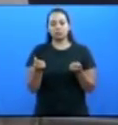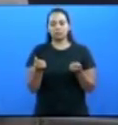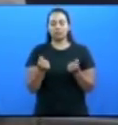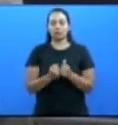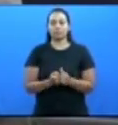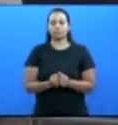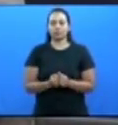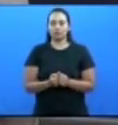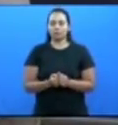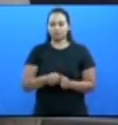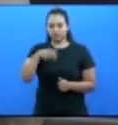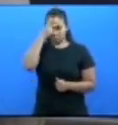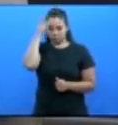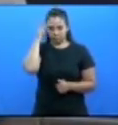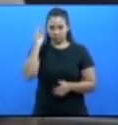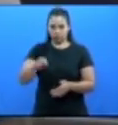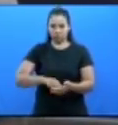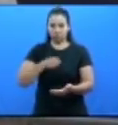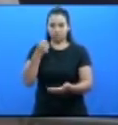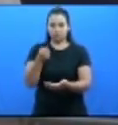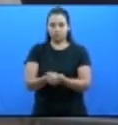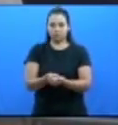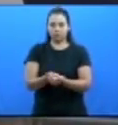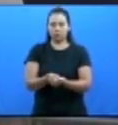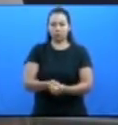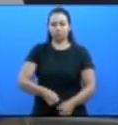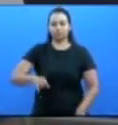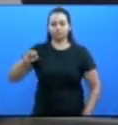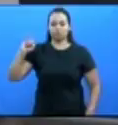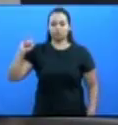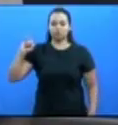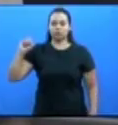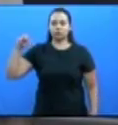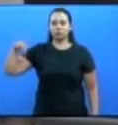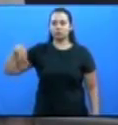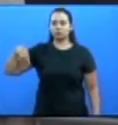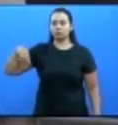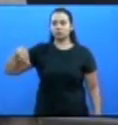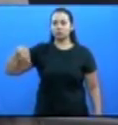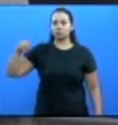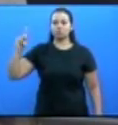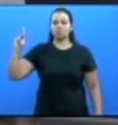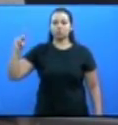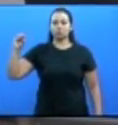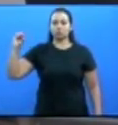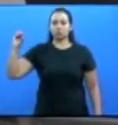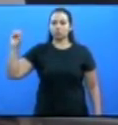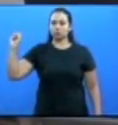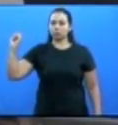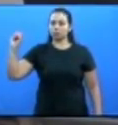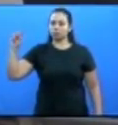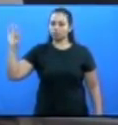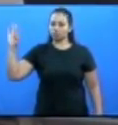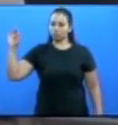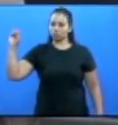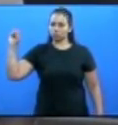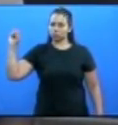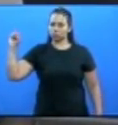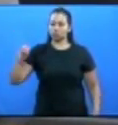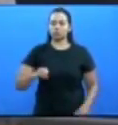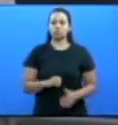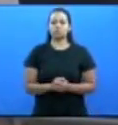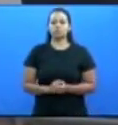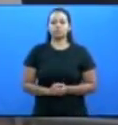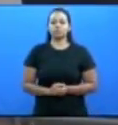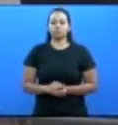munícipes pagam de impostos, dinheiro que arrecada, assim, dinheiro que, claro, também deve vir de outras fontes,